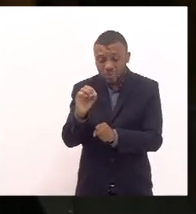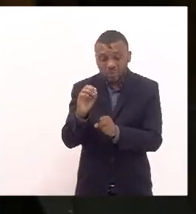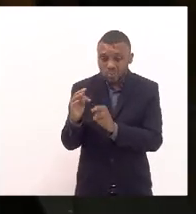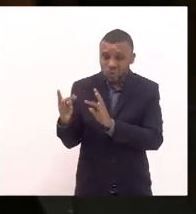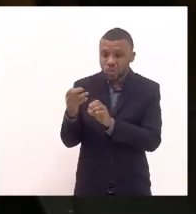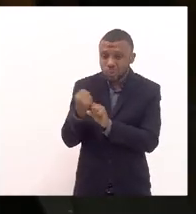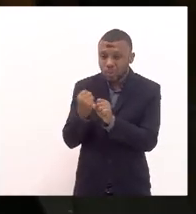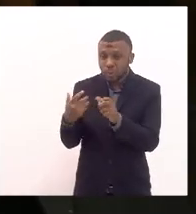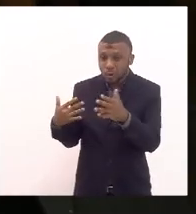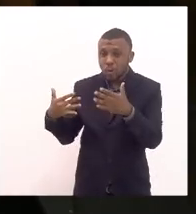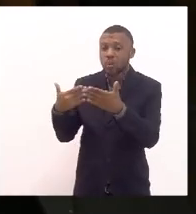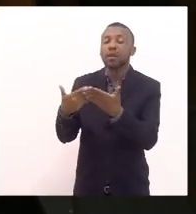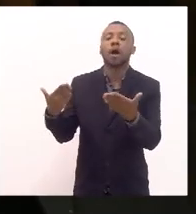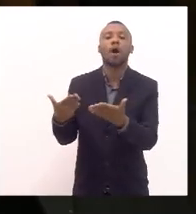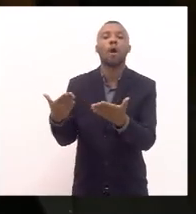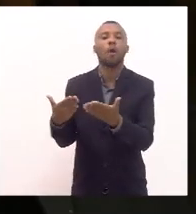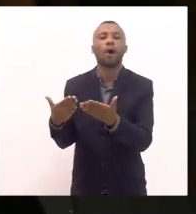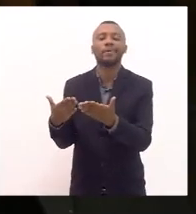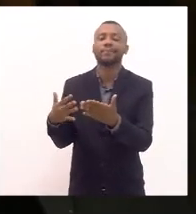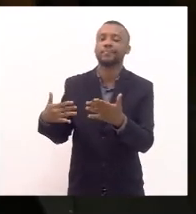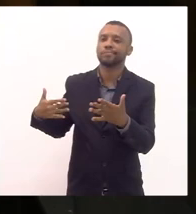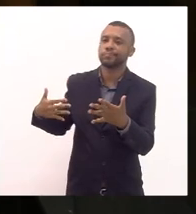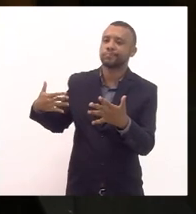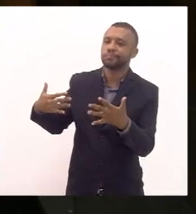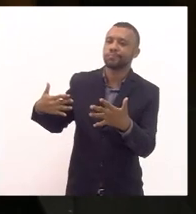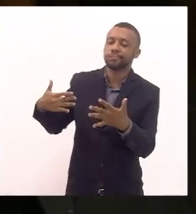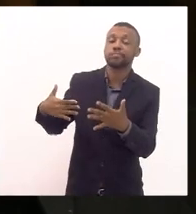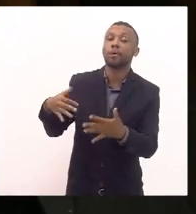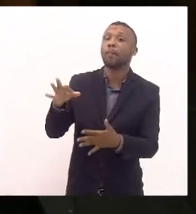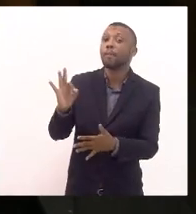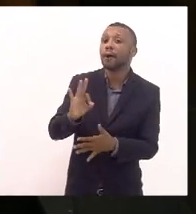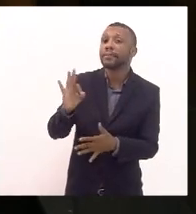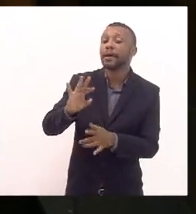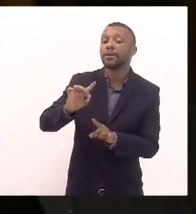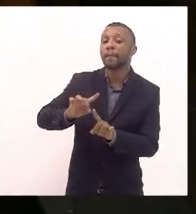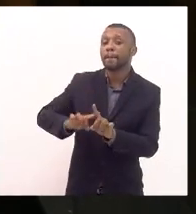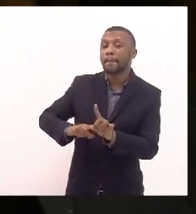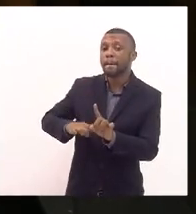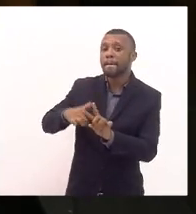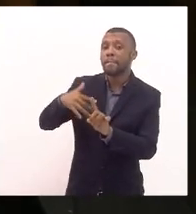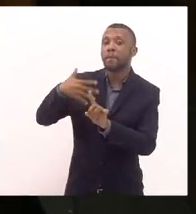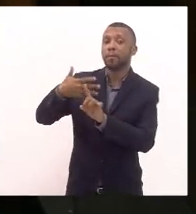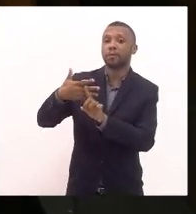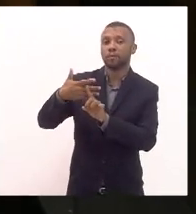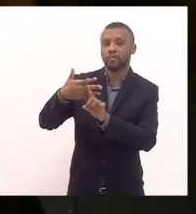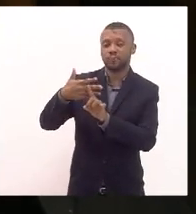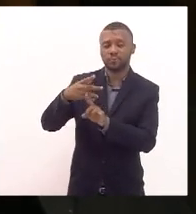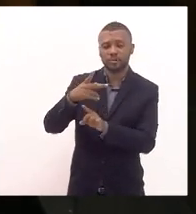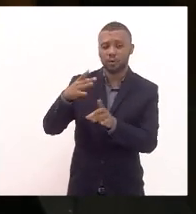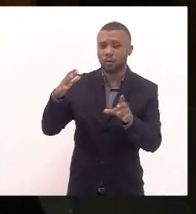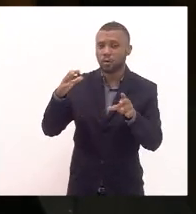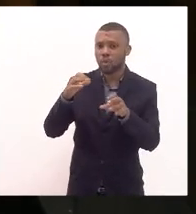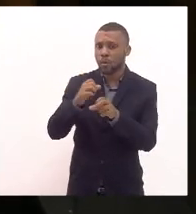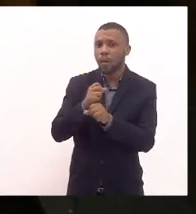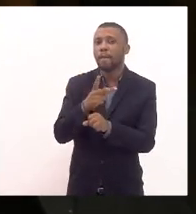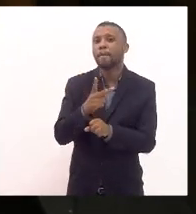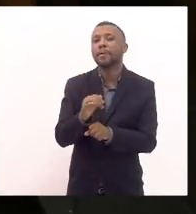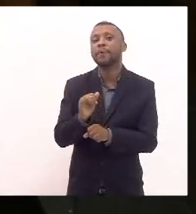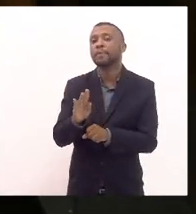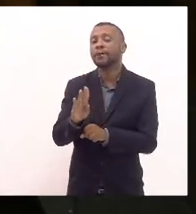2000 vinha mantendo uma taxa de crescimento um percentual de crescimento do PIB